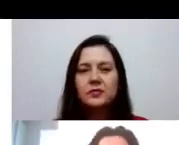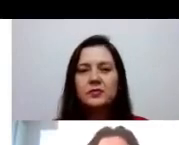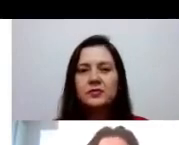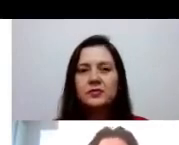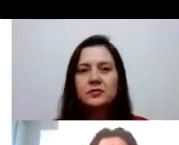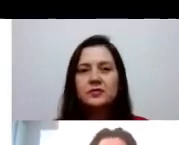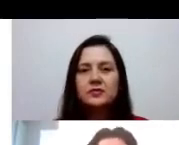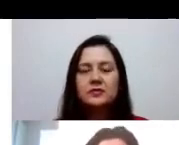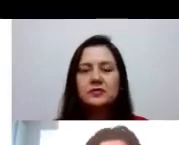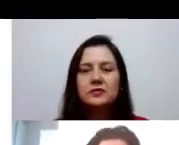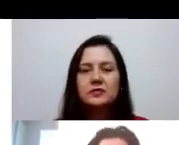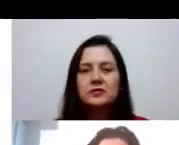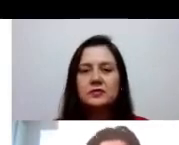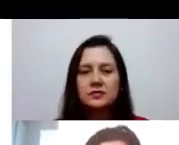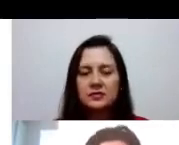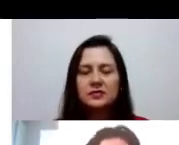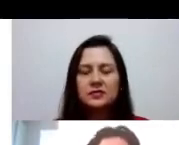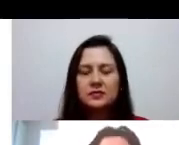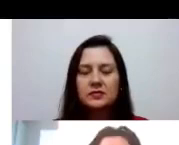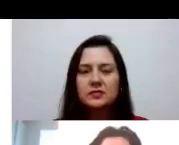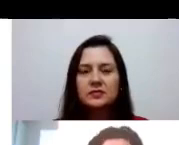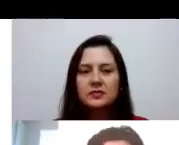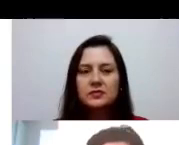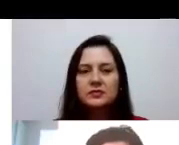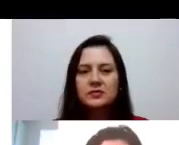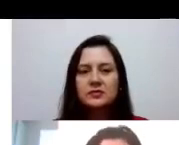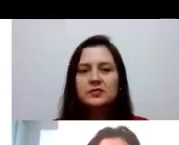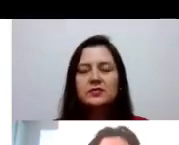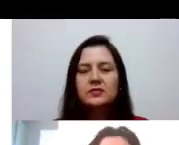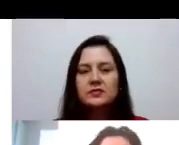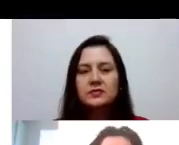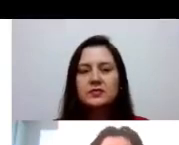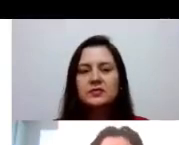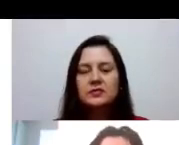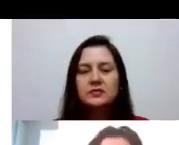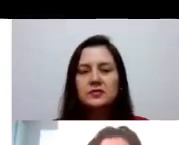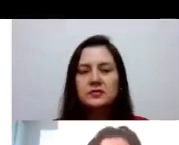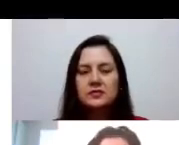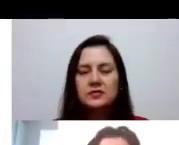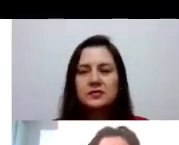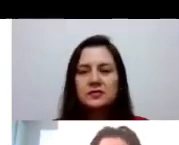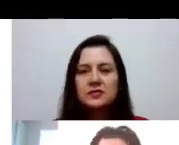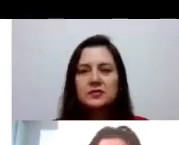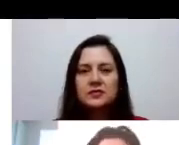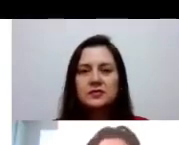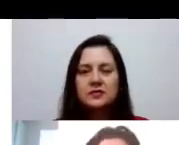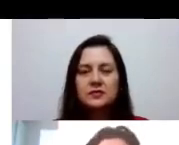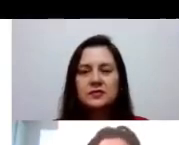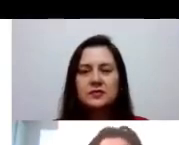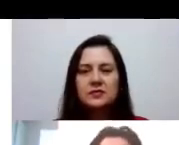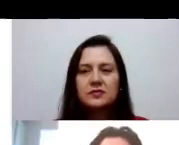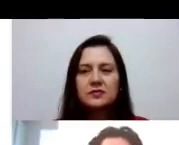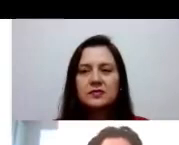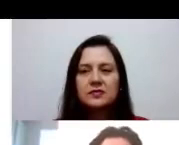que prevalece é sempre o interesse público, nunca o individual, tá? Isso, gente, é um ato legal.